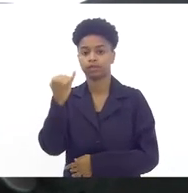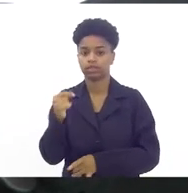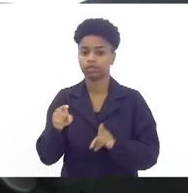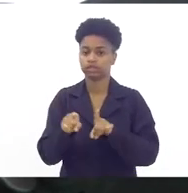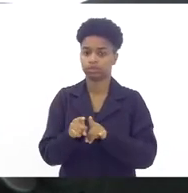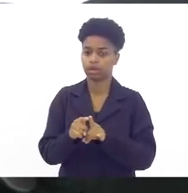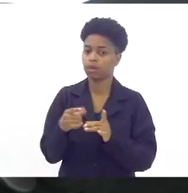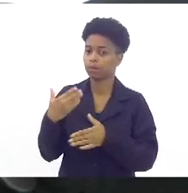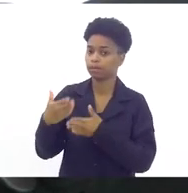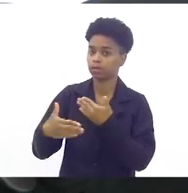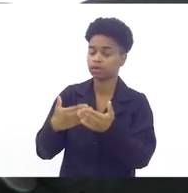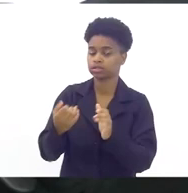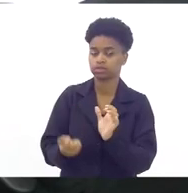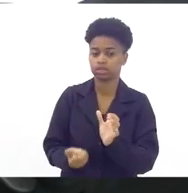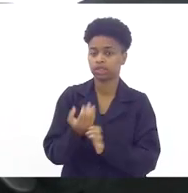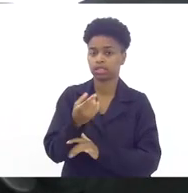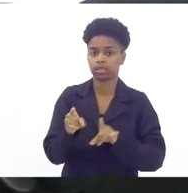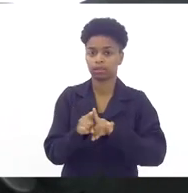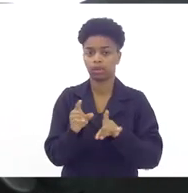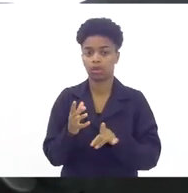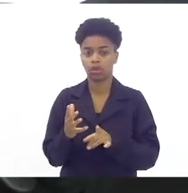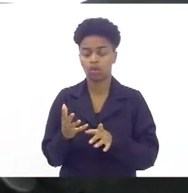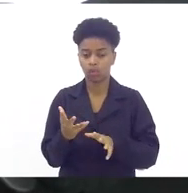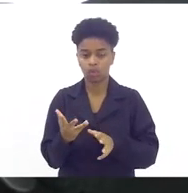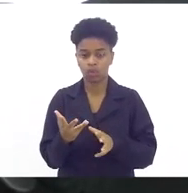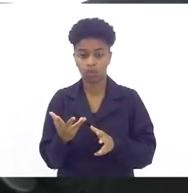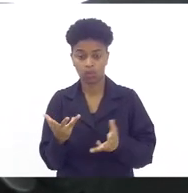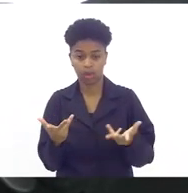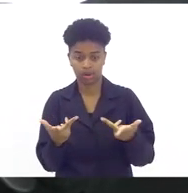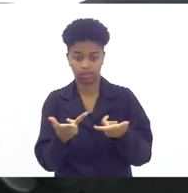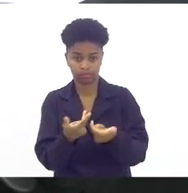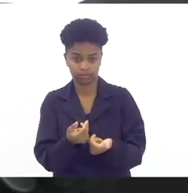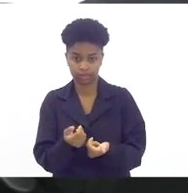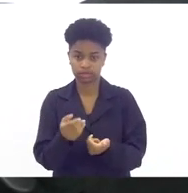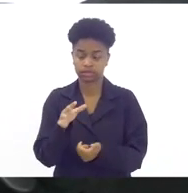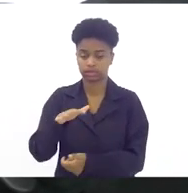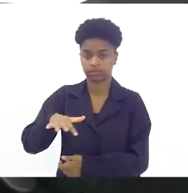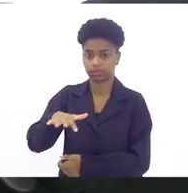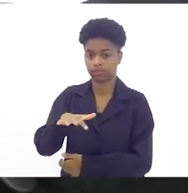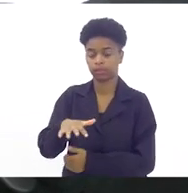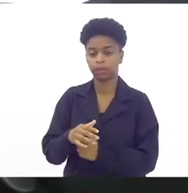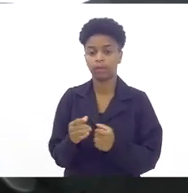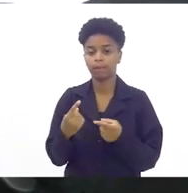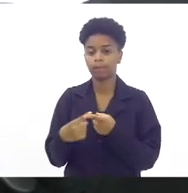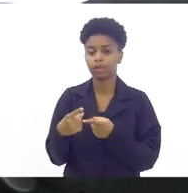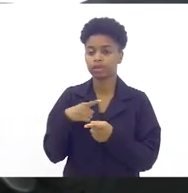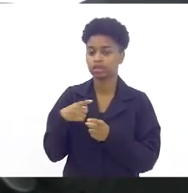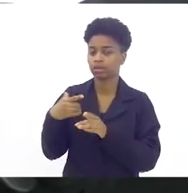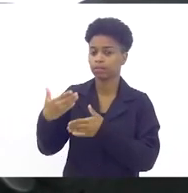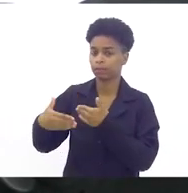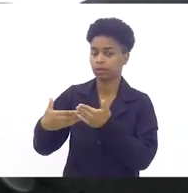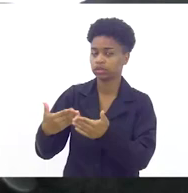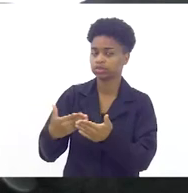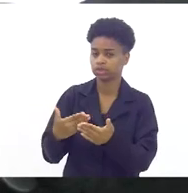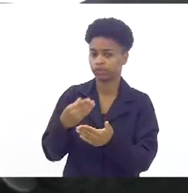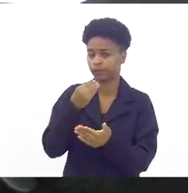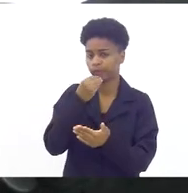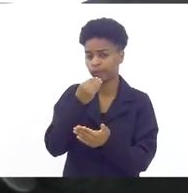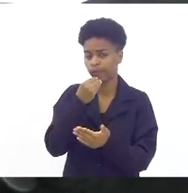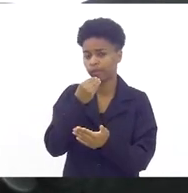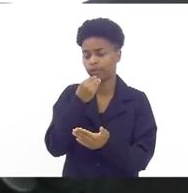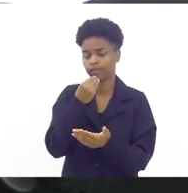da construção e da qualificação da Faetec né Há um processo aí nitidamente